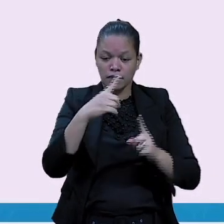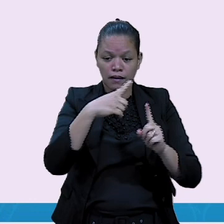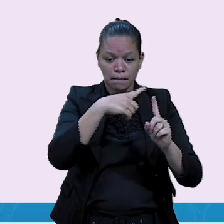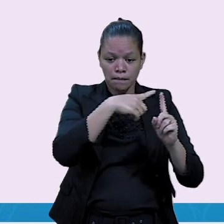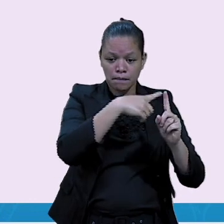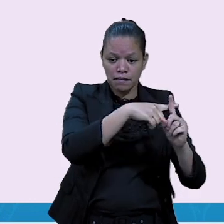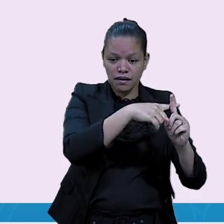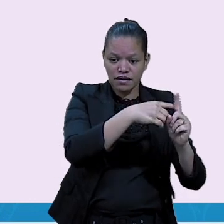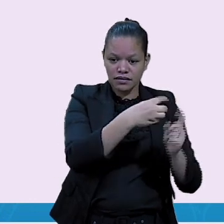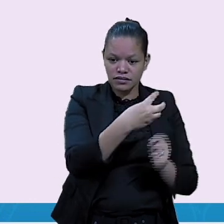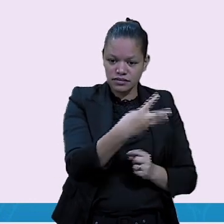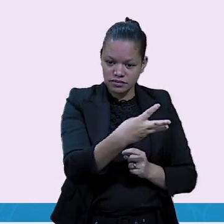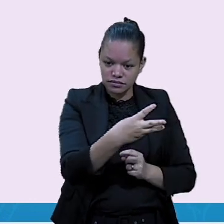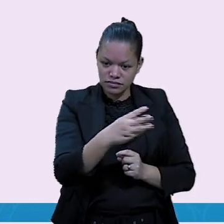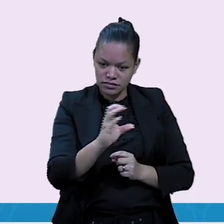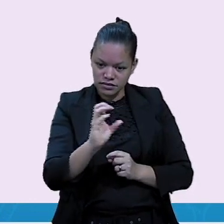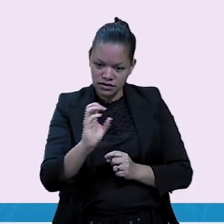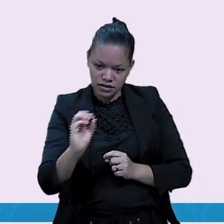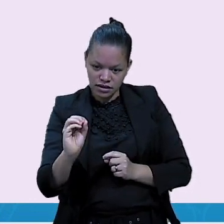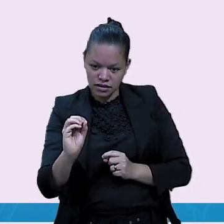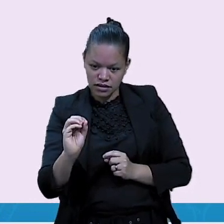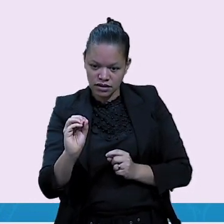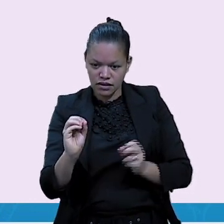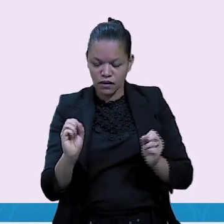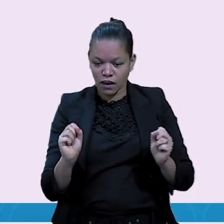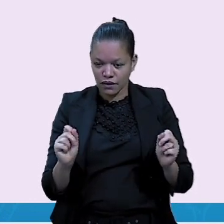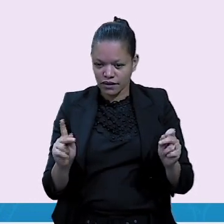mais 30.